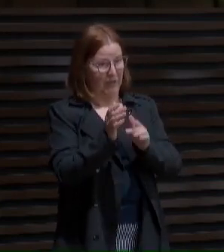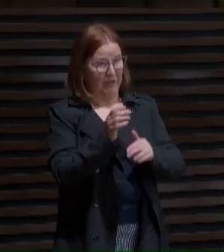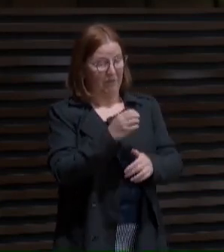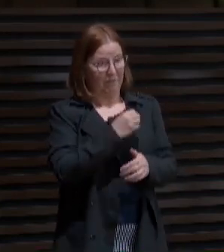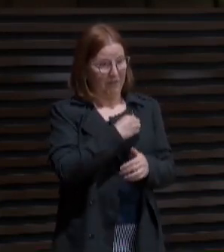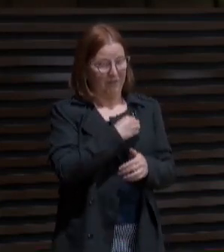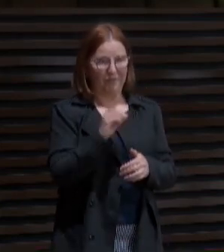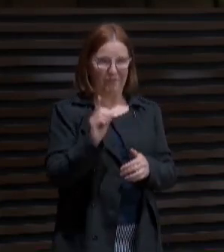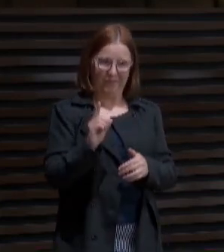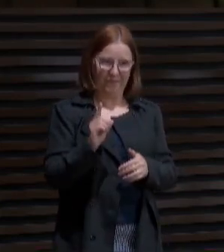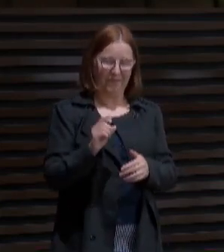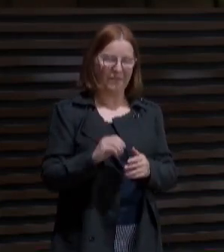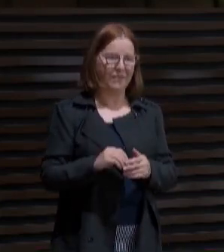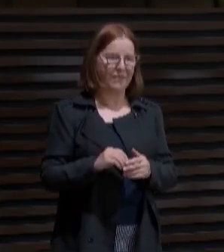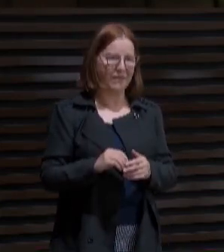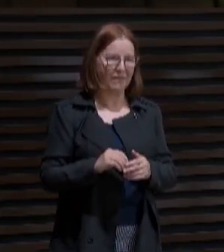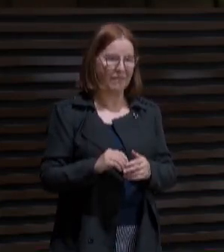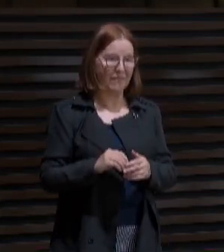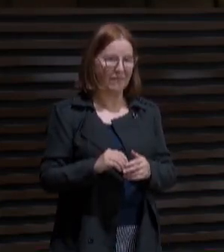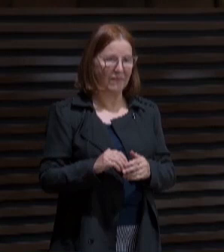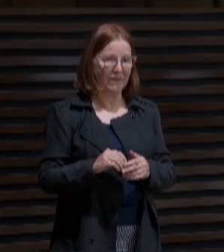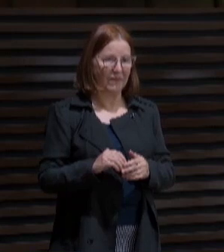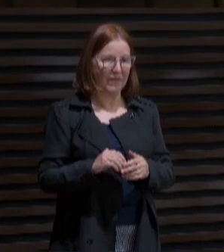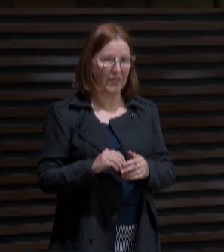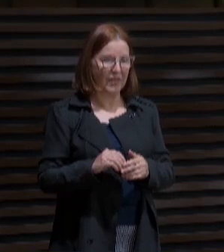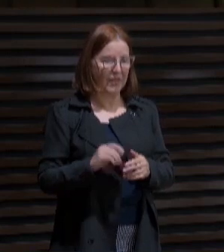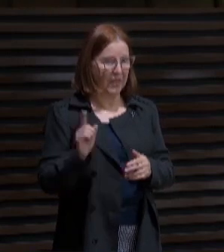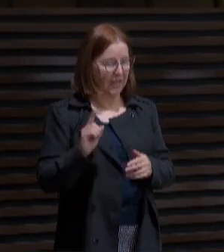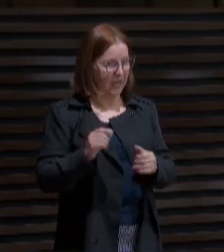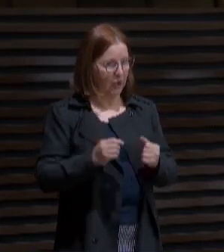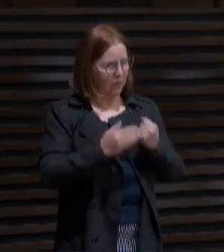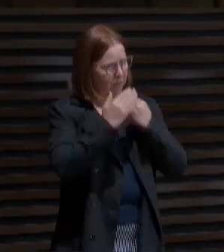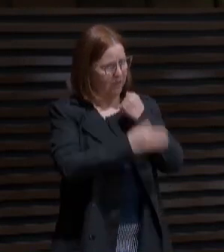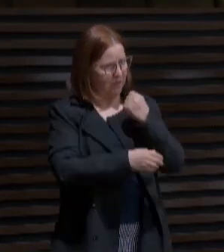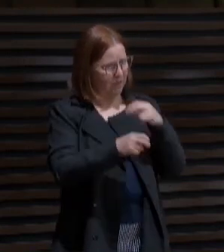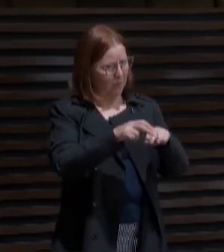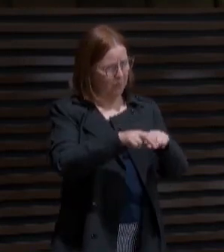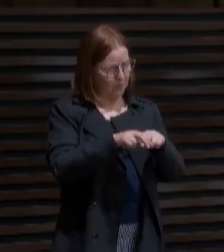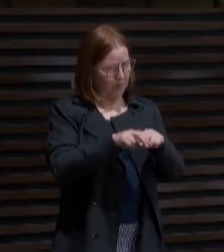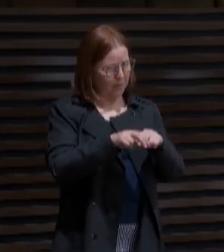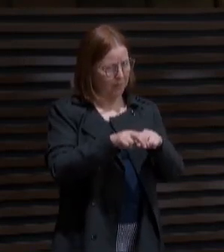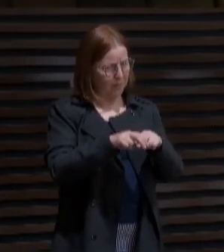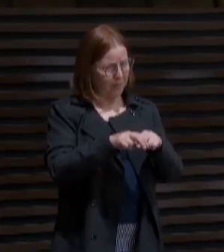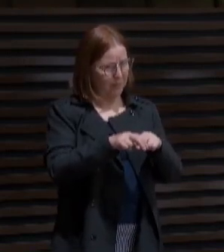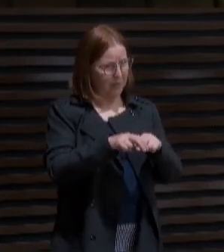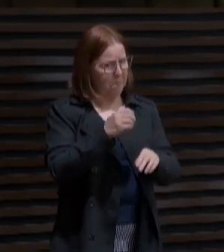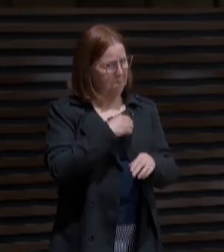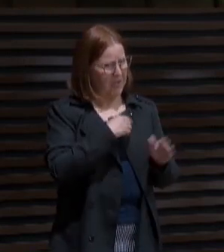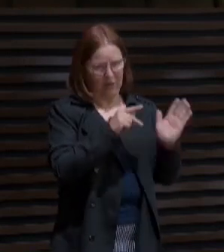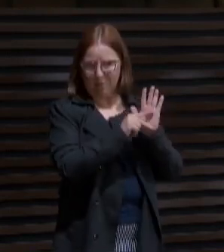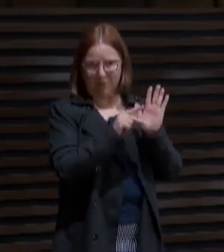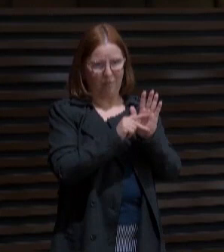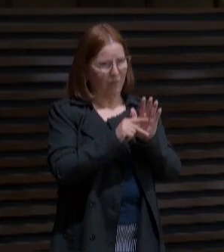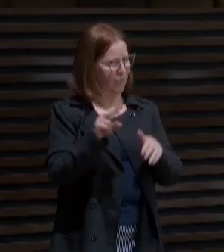Cristo não foi feito um pecador, nem foi punido por qualquer pecado dele mesmo, por qualquer pecado